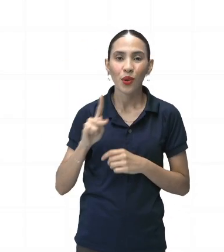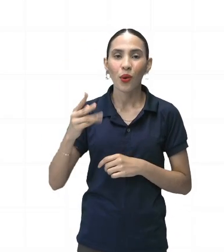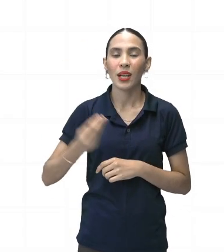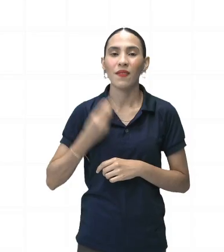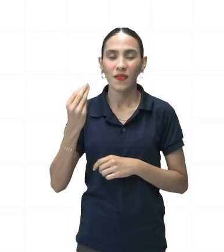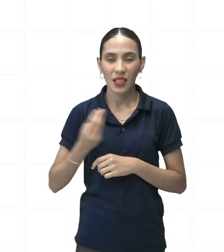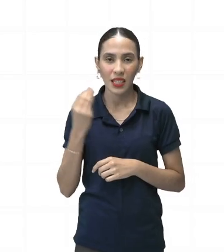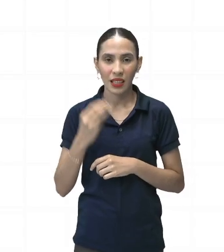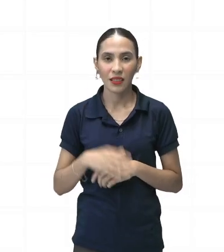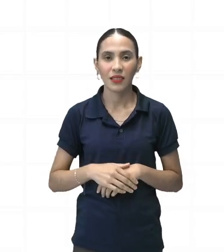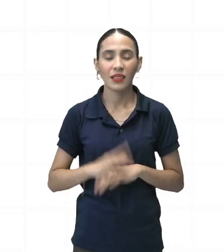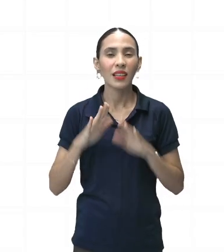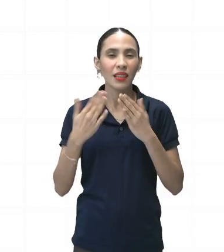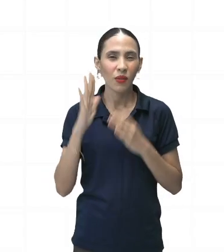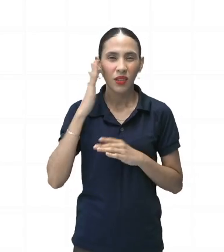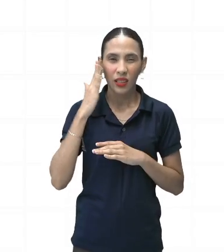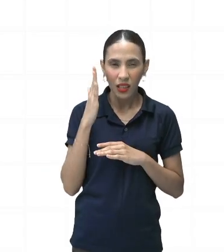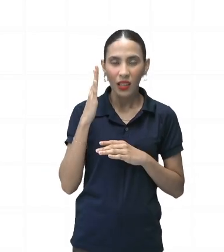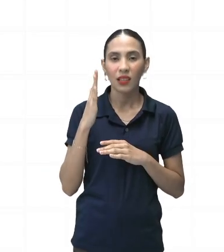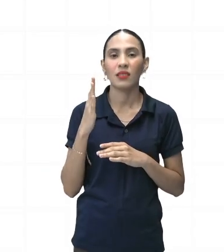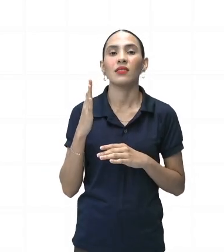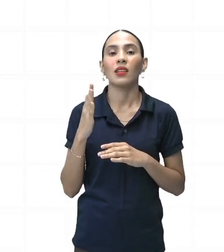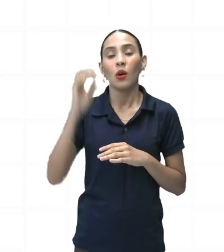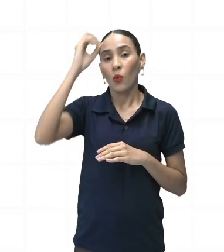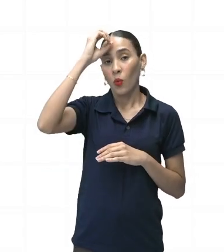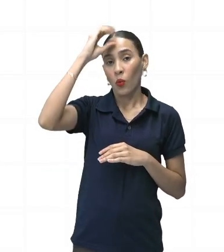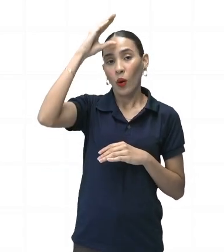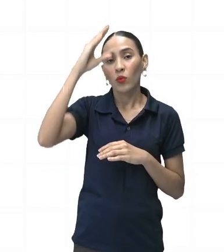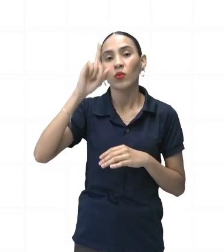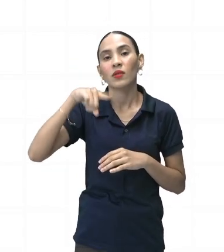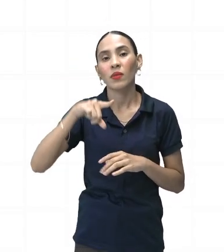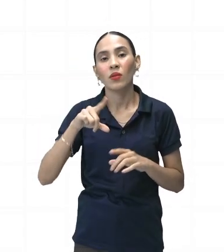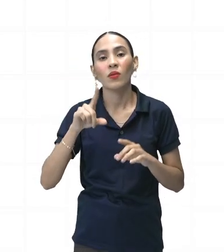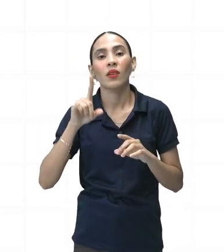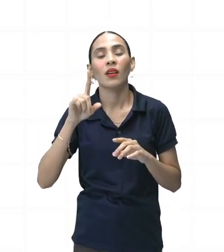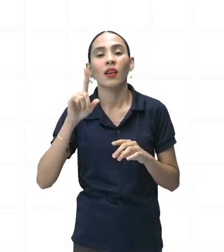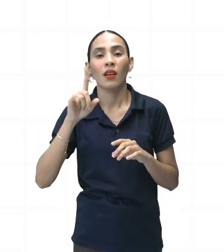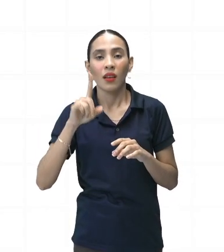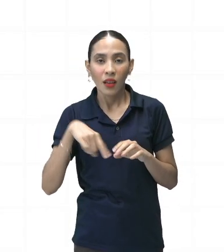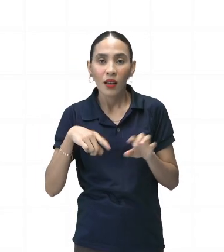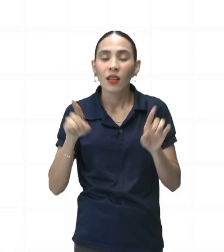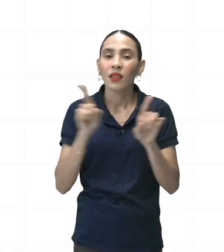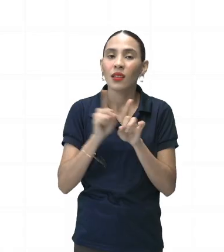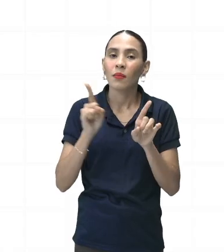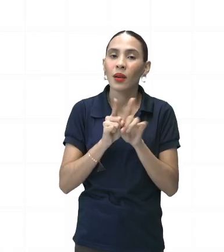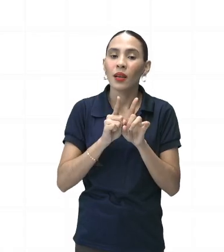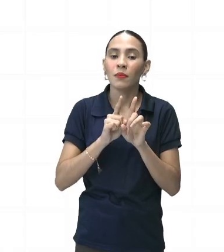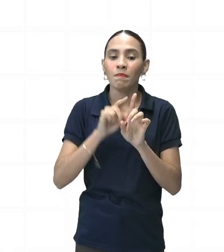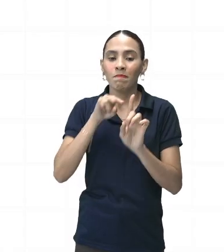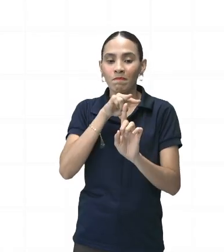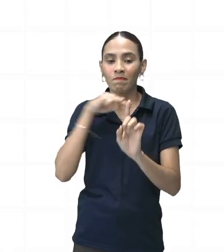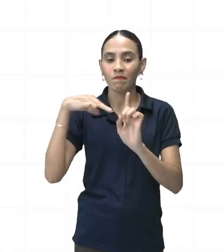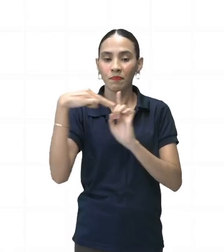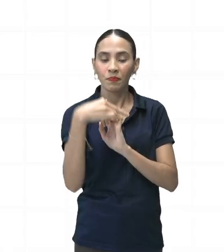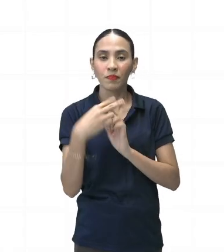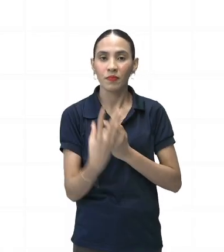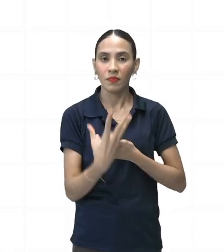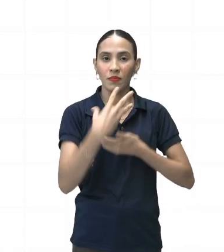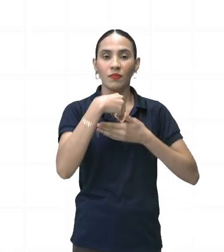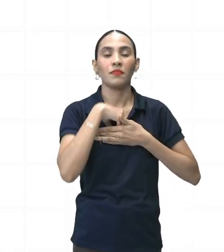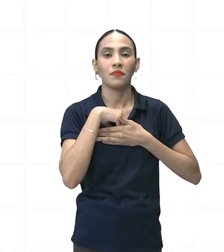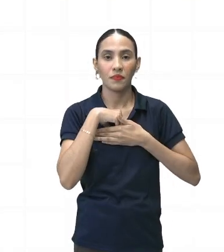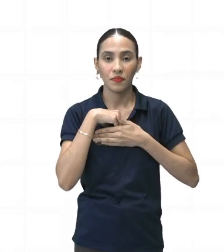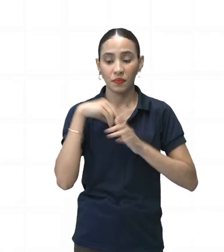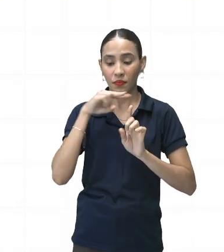de vida? Entender que autoconhecimento é um voltar para si